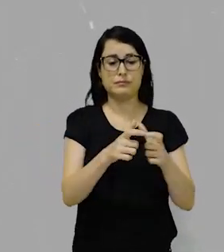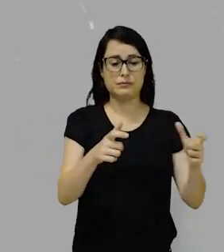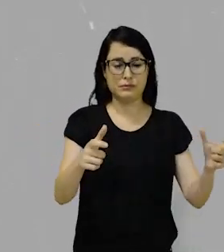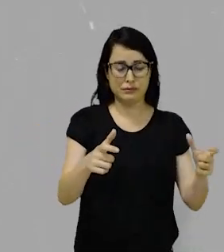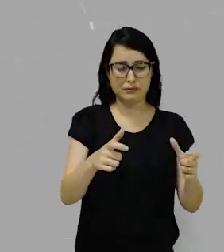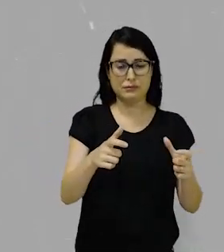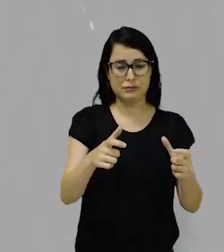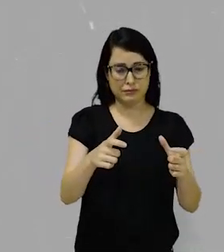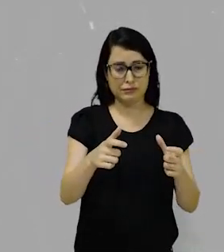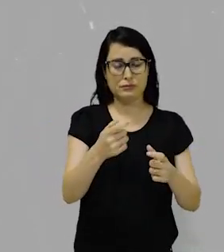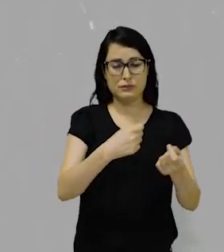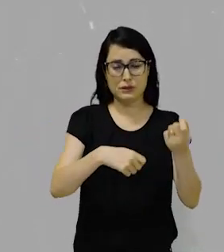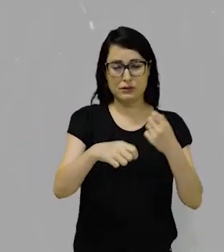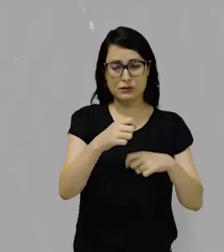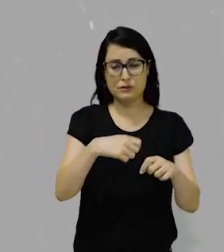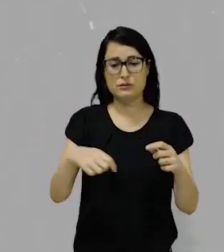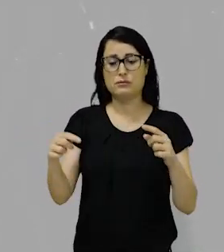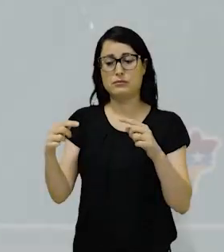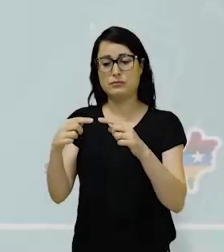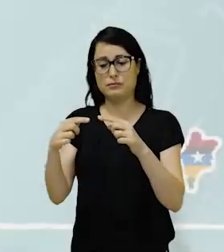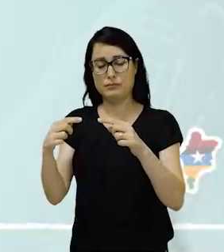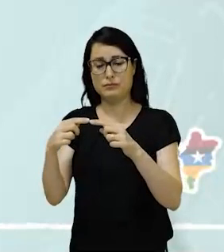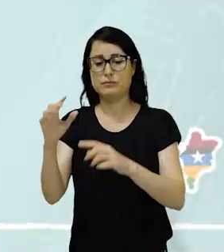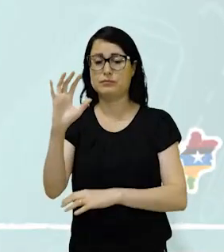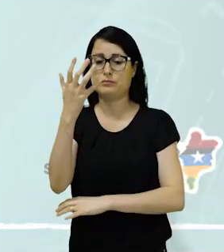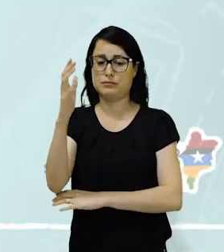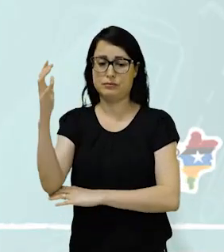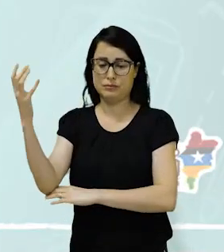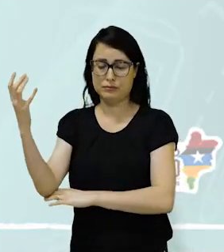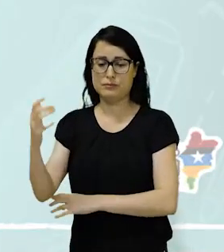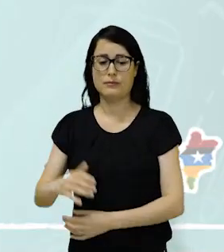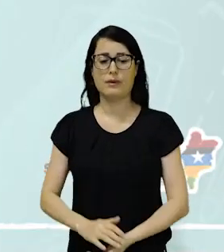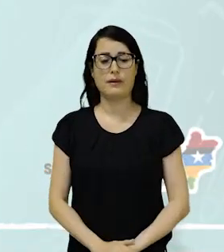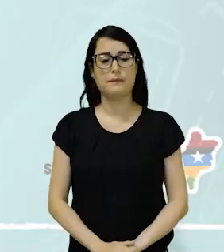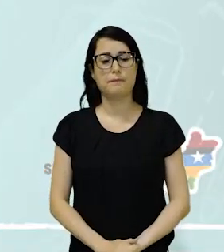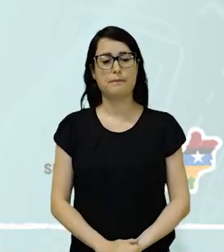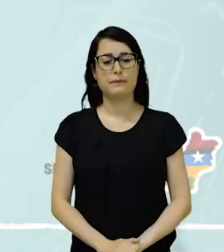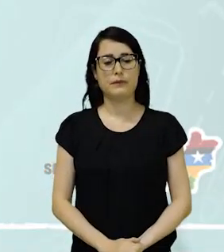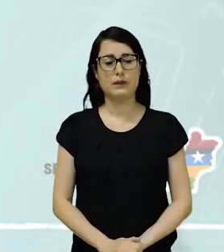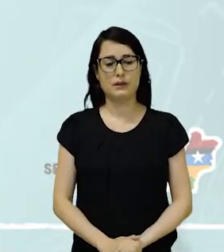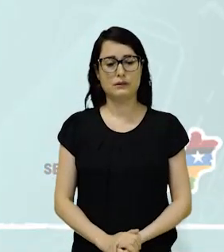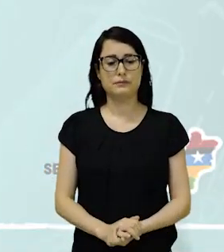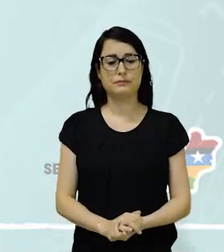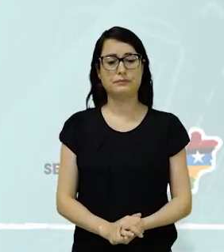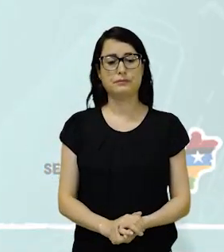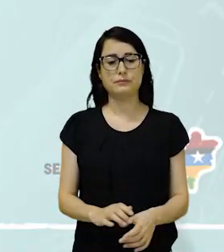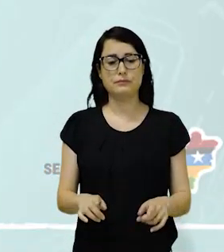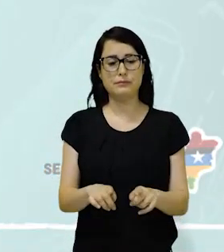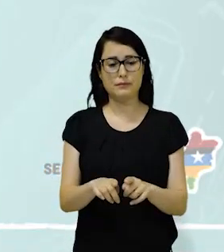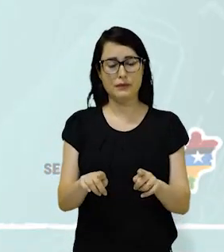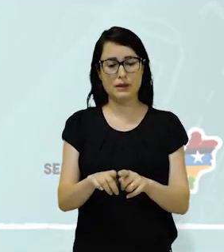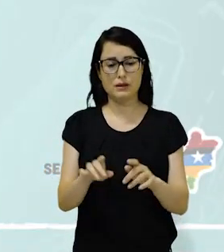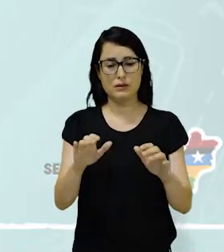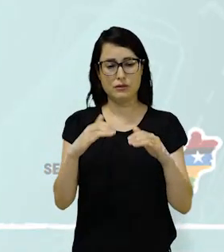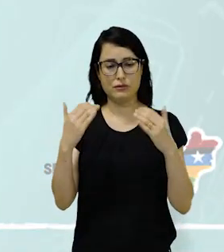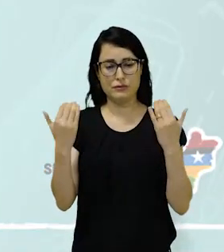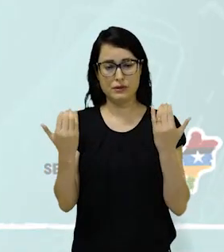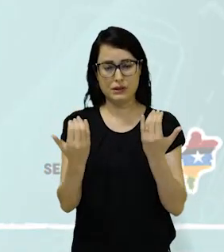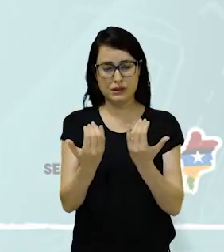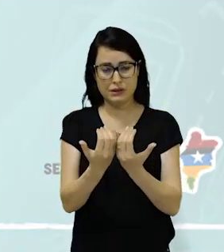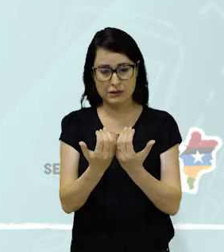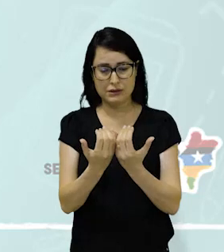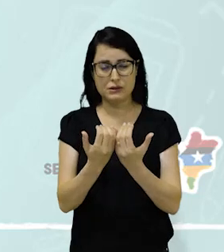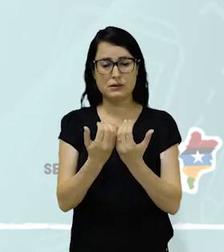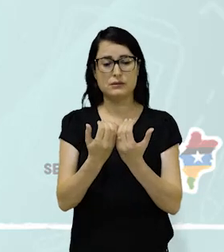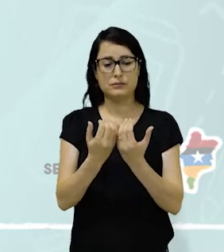desenvolvimento ambiental, galera, tá bom? Então, ó, a Conferência das Nações Unidas sobre o Meio Ambiente e Desenvolvimento, a